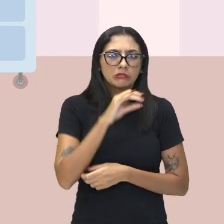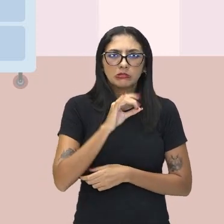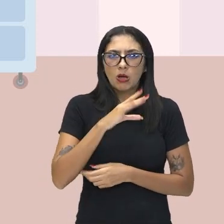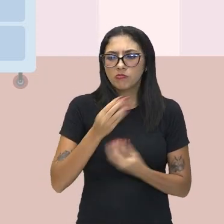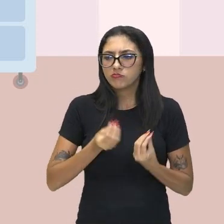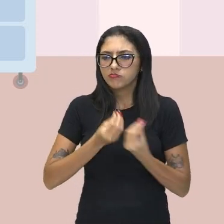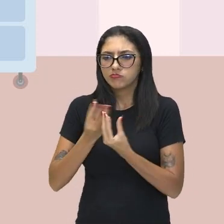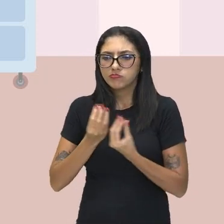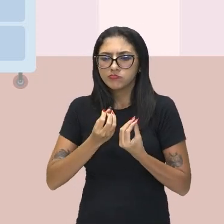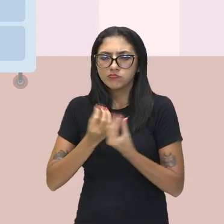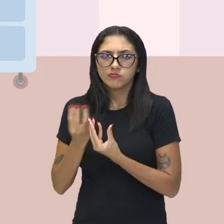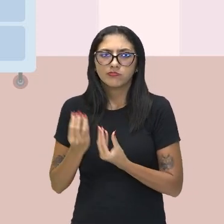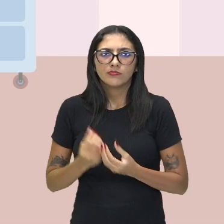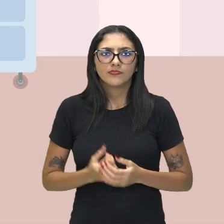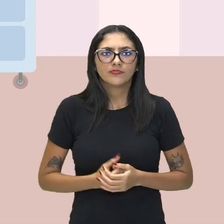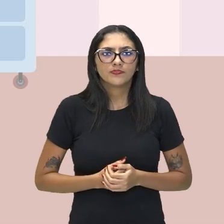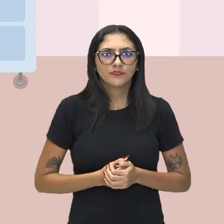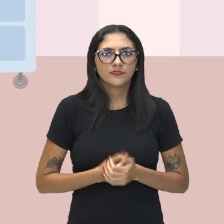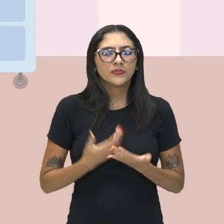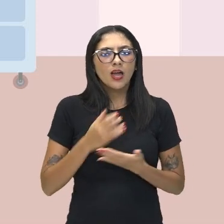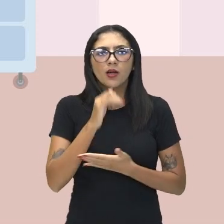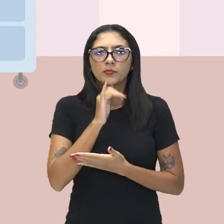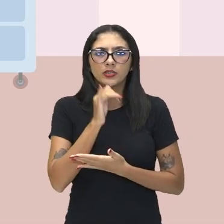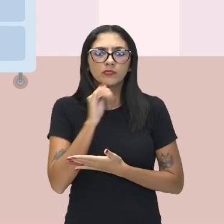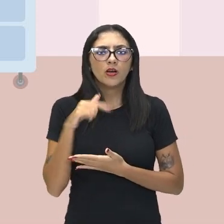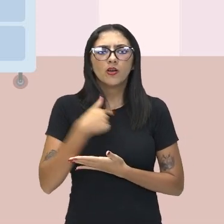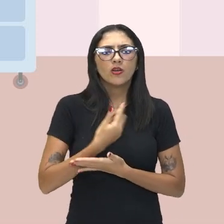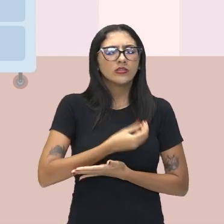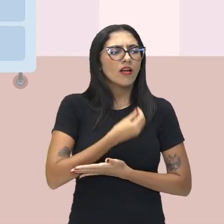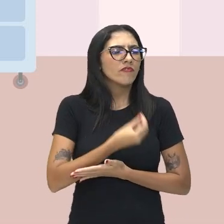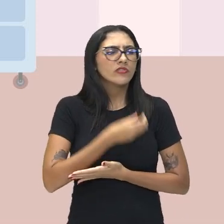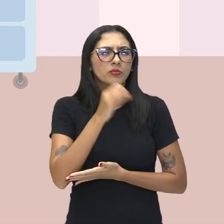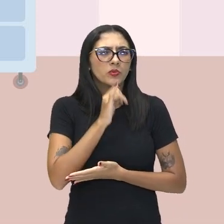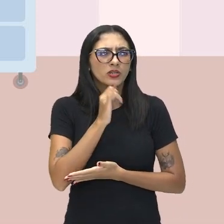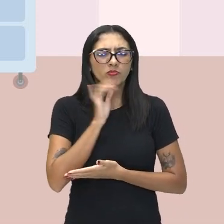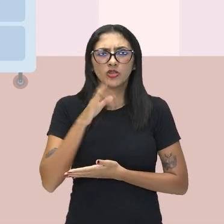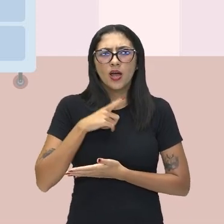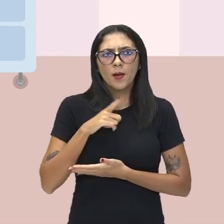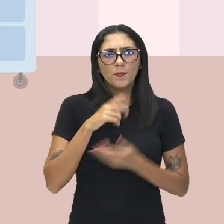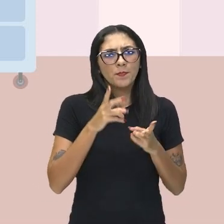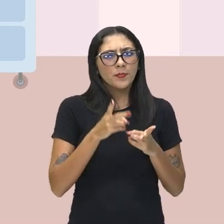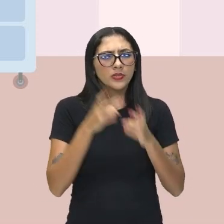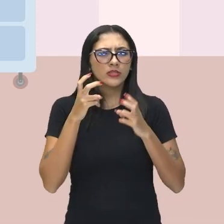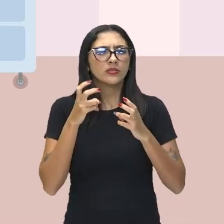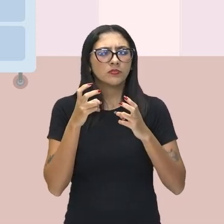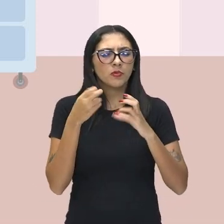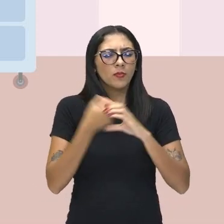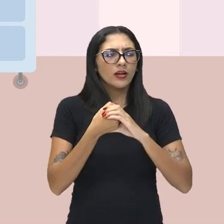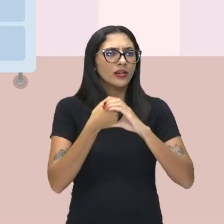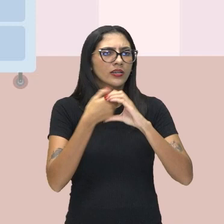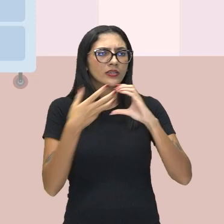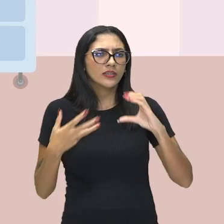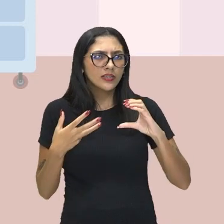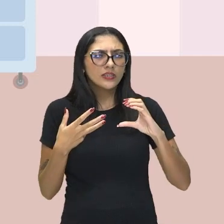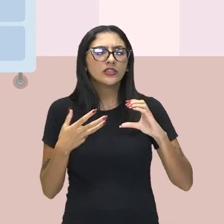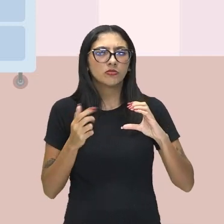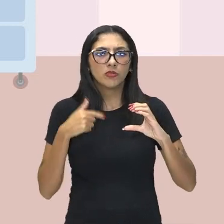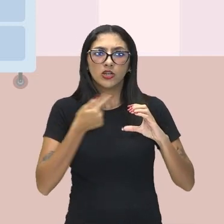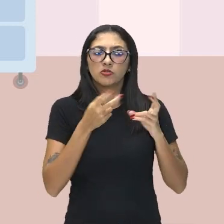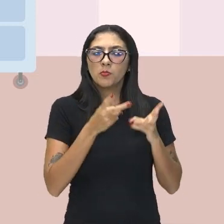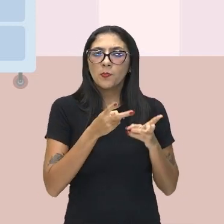algum momento aí da nossa vida nós já não deparamos com uma situação dessa? Uma característica do conto contemporâneo nós atingimos, que é